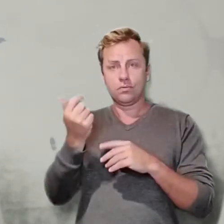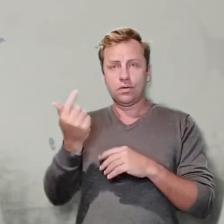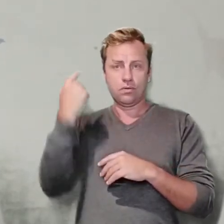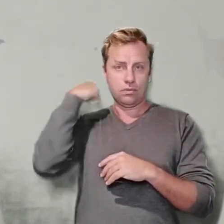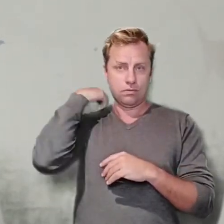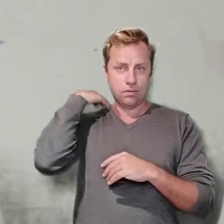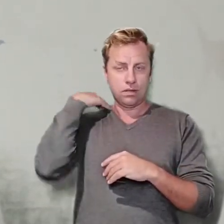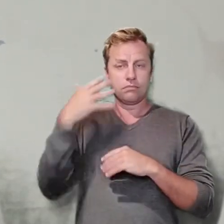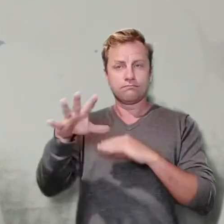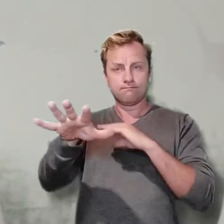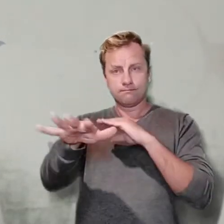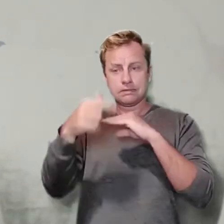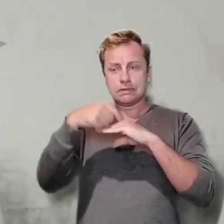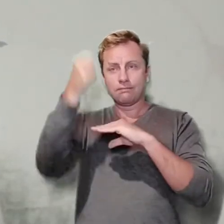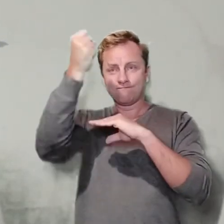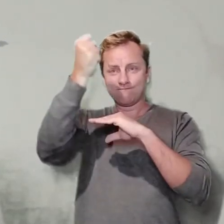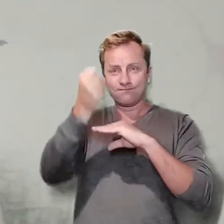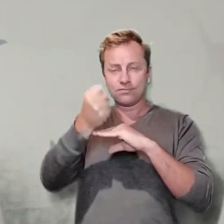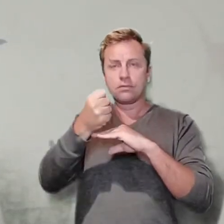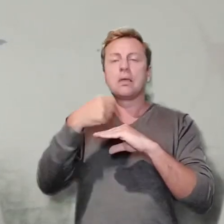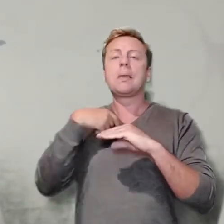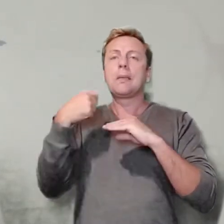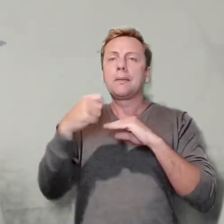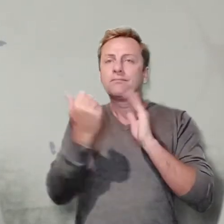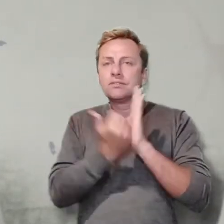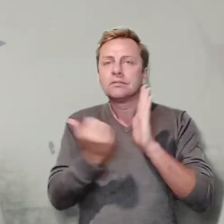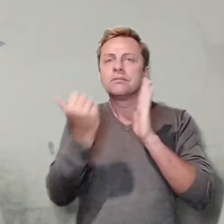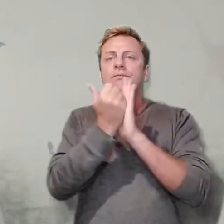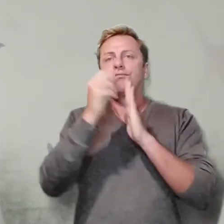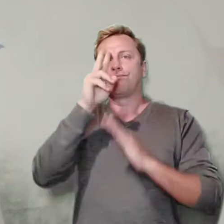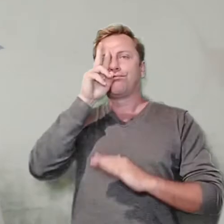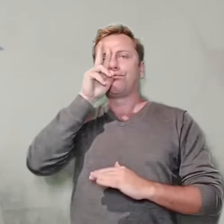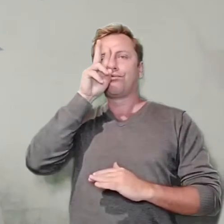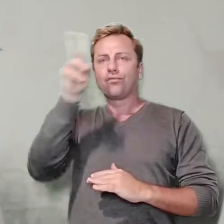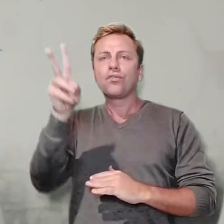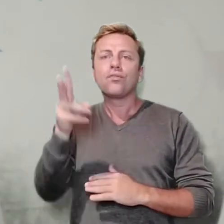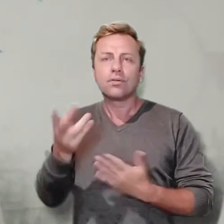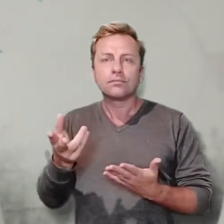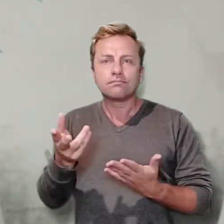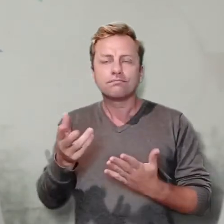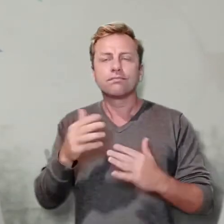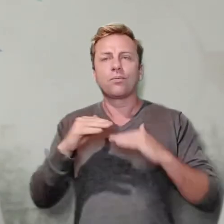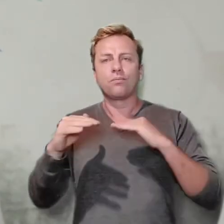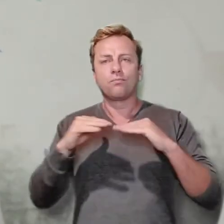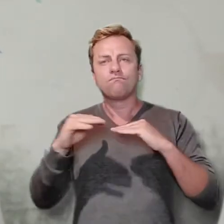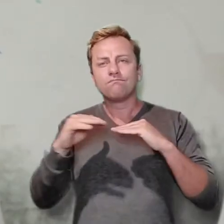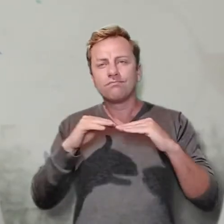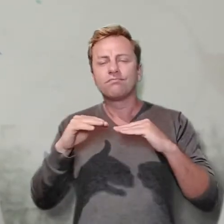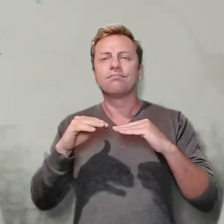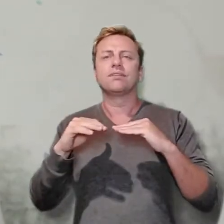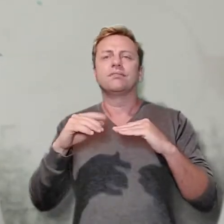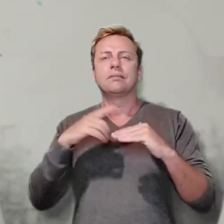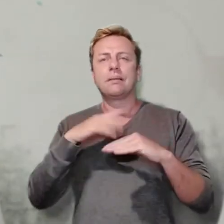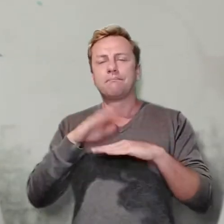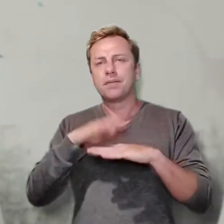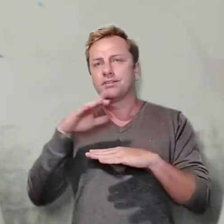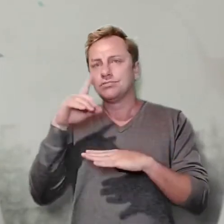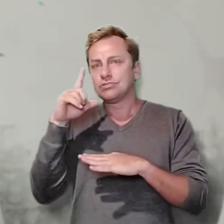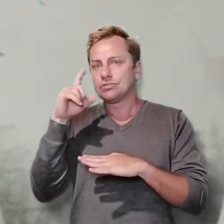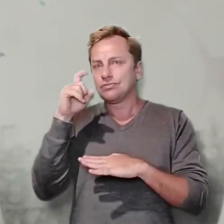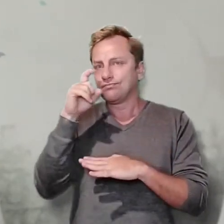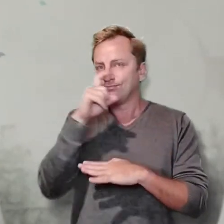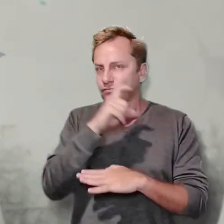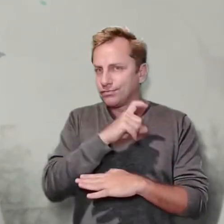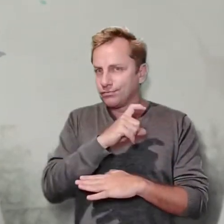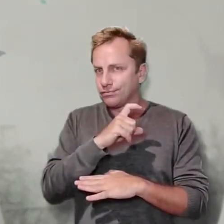com essa sobrecarga, eu preciso gerar mais esforço. O movimento ele fica um pouco